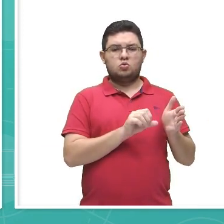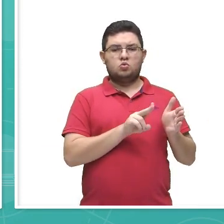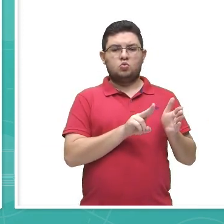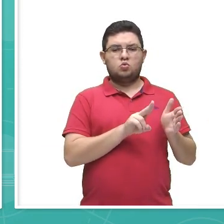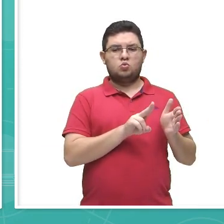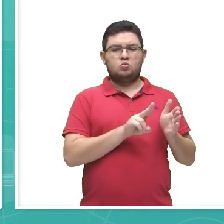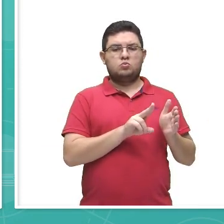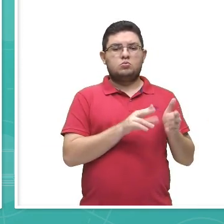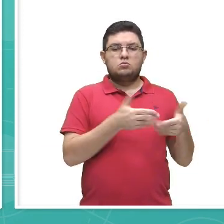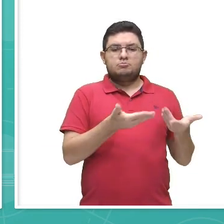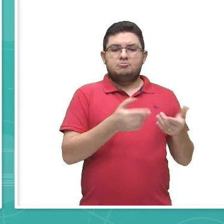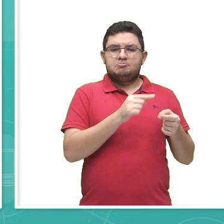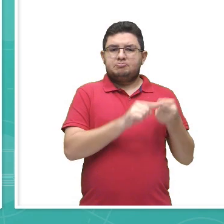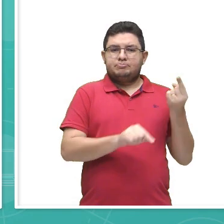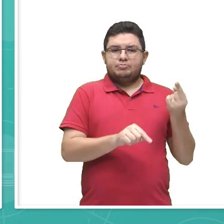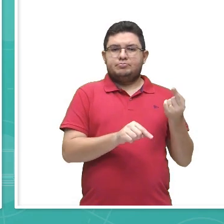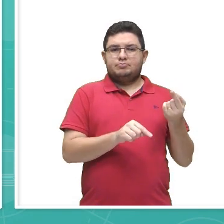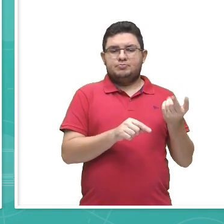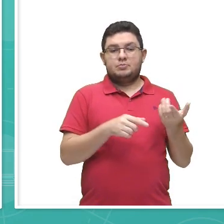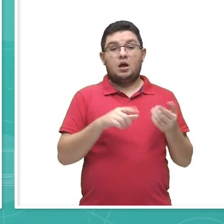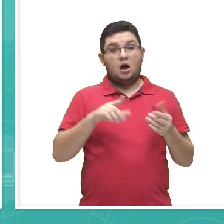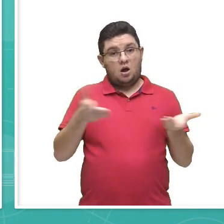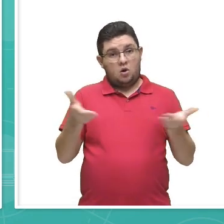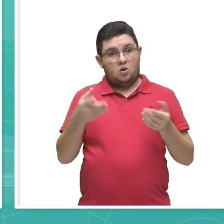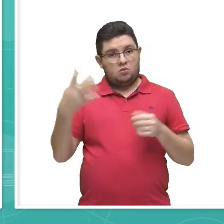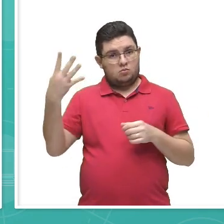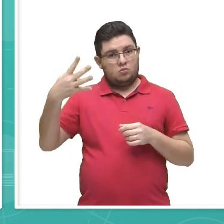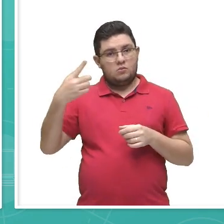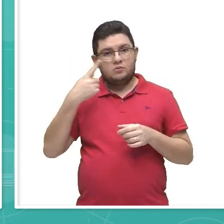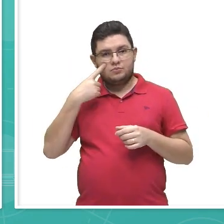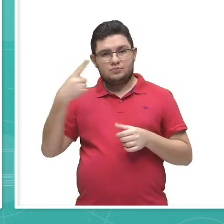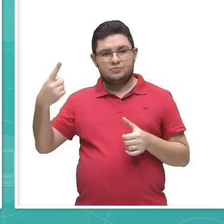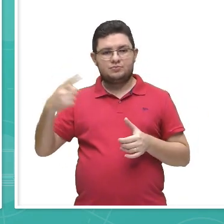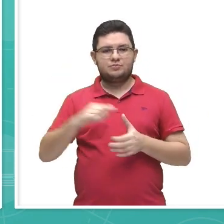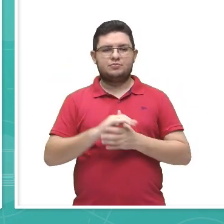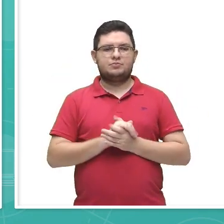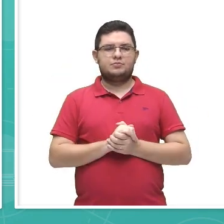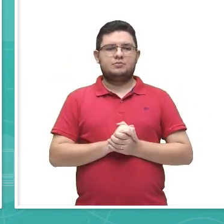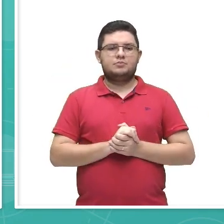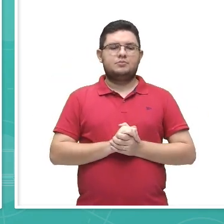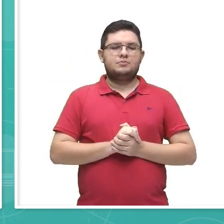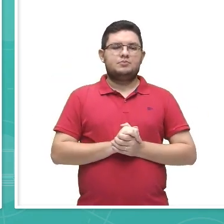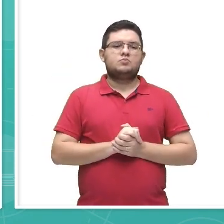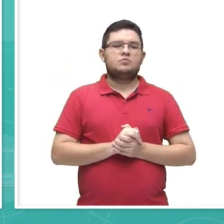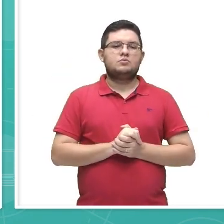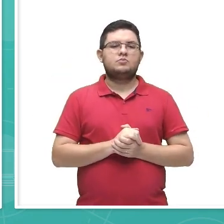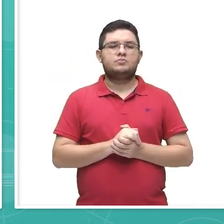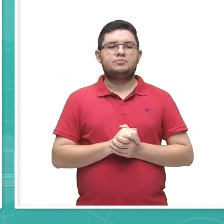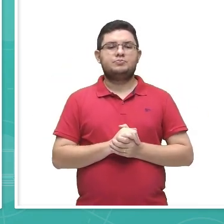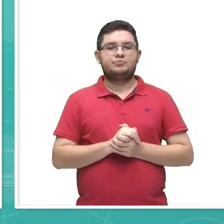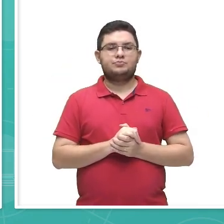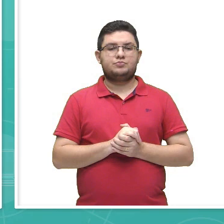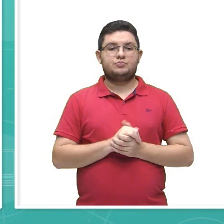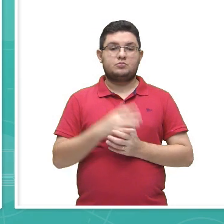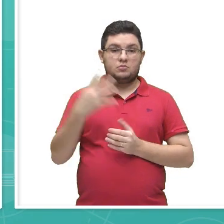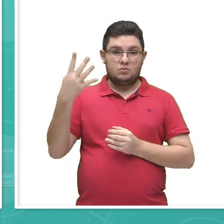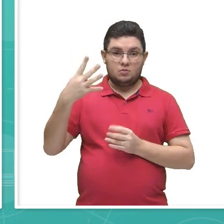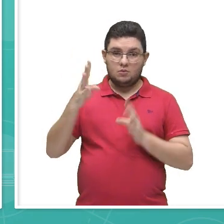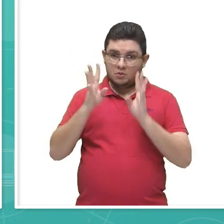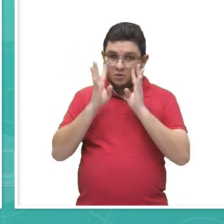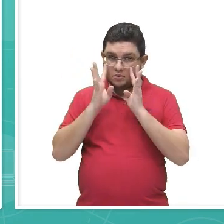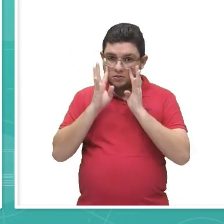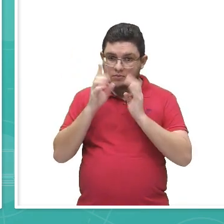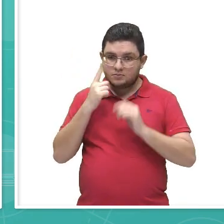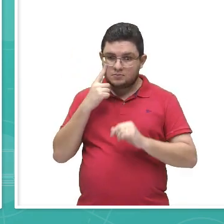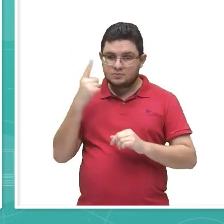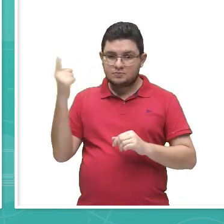gente vai agora para a nossa próxima question. Vamos ver. Questão número 4. Olha lá, fiquem bem atentos